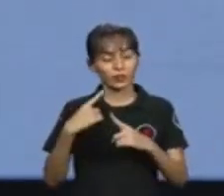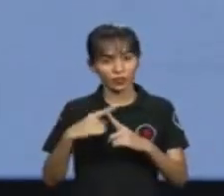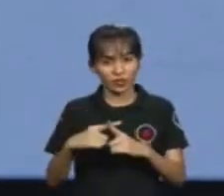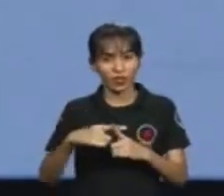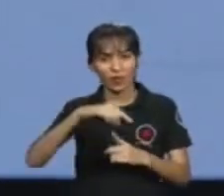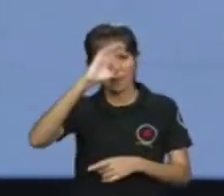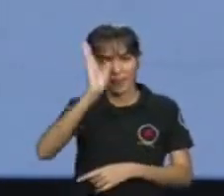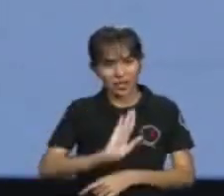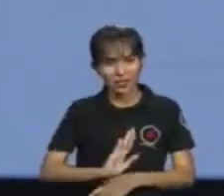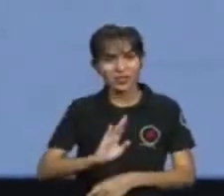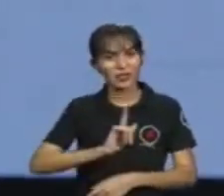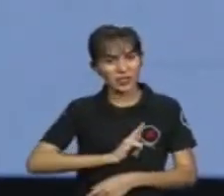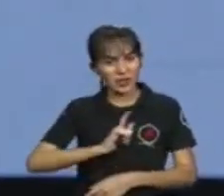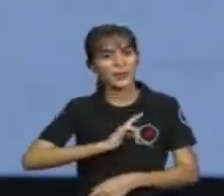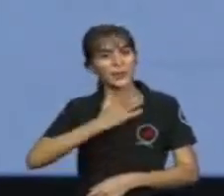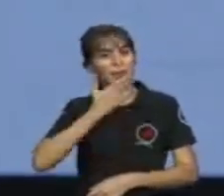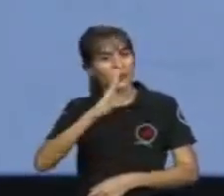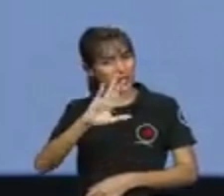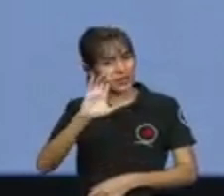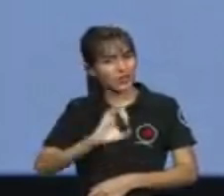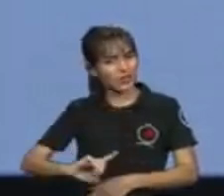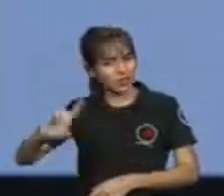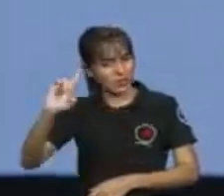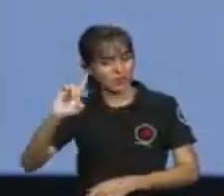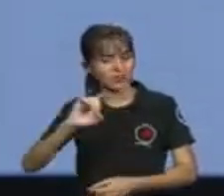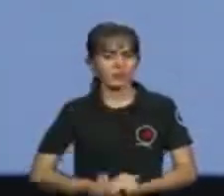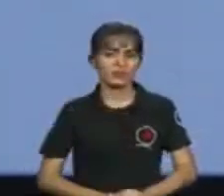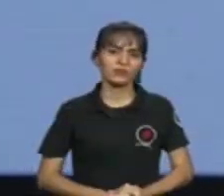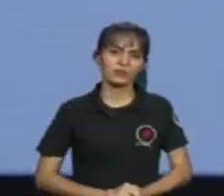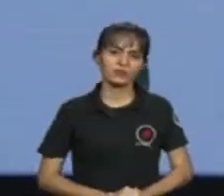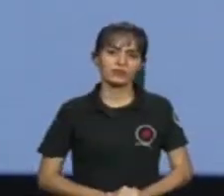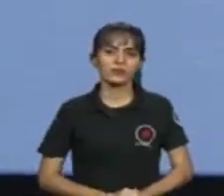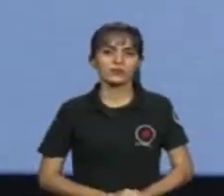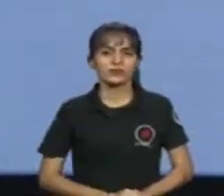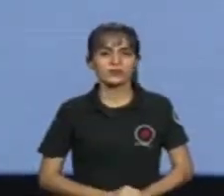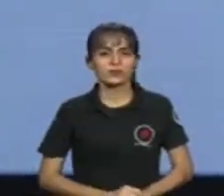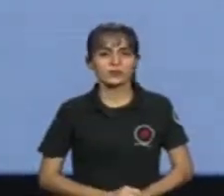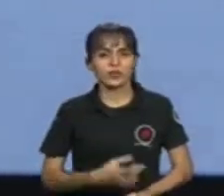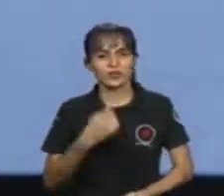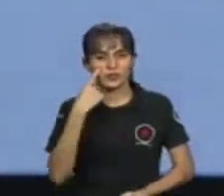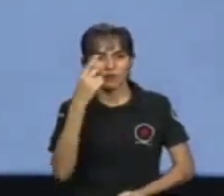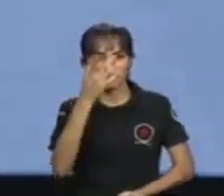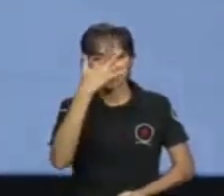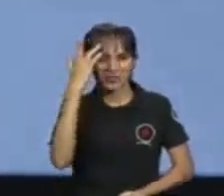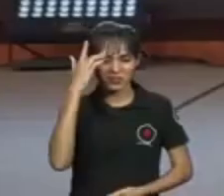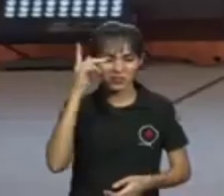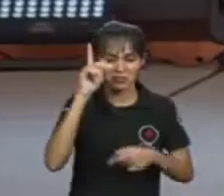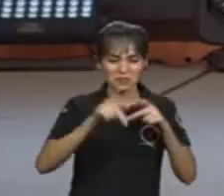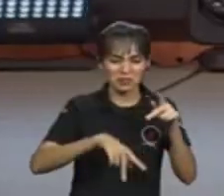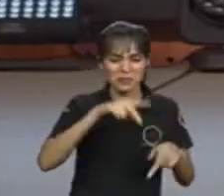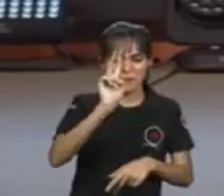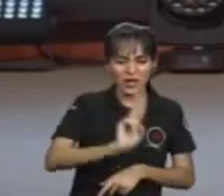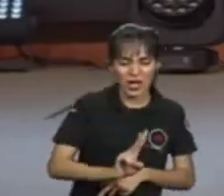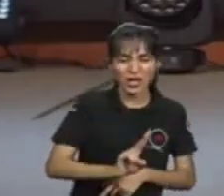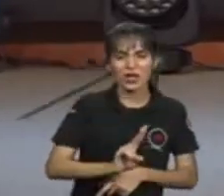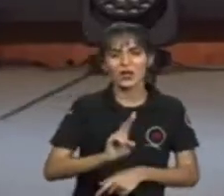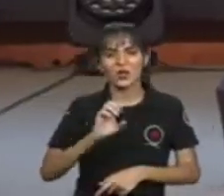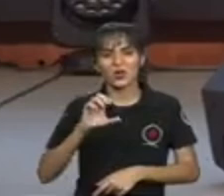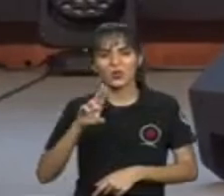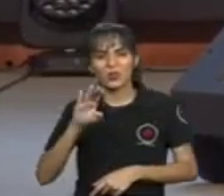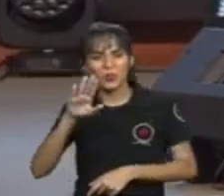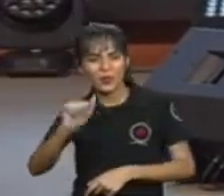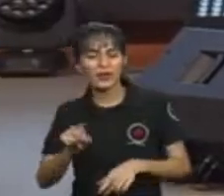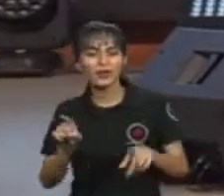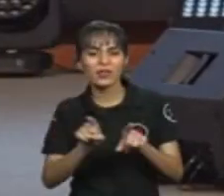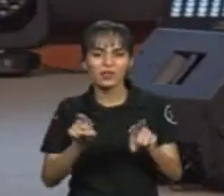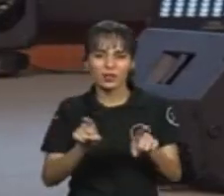Porque o Brasil tem promessas de Deus. E quando você vê um venezuelano falando, um cubano, você vê o desespero